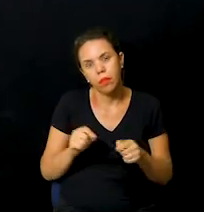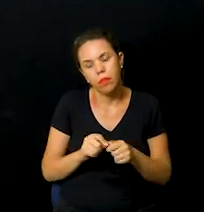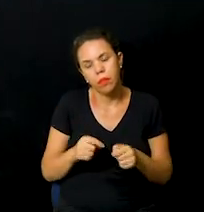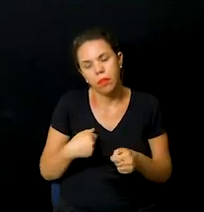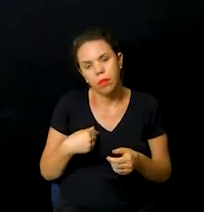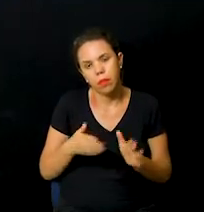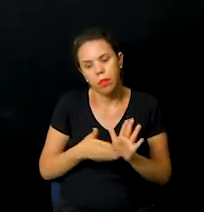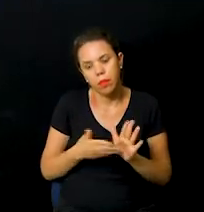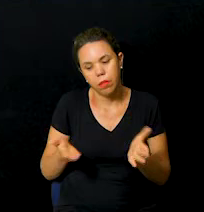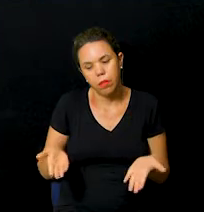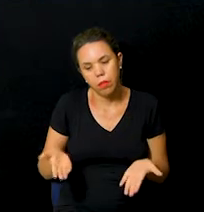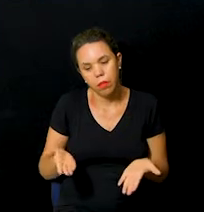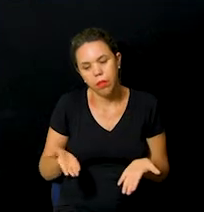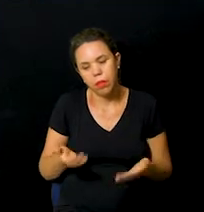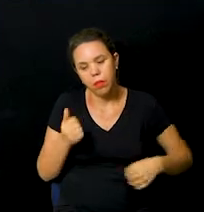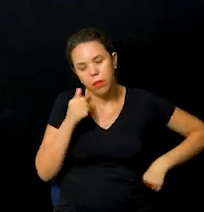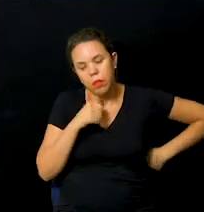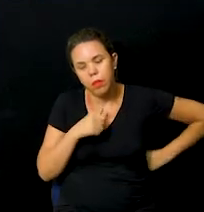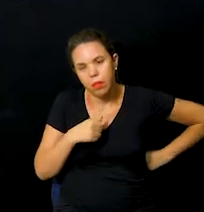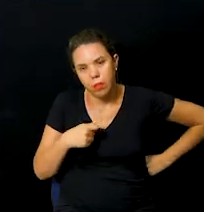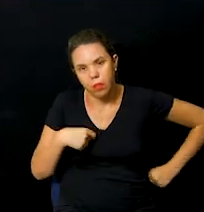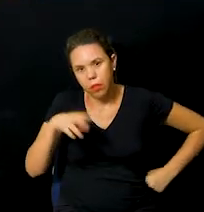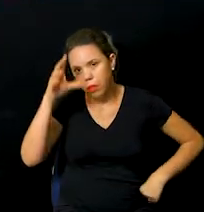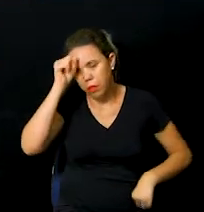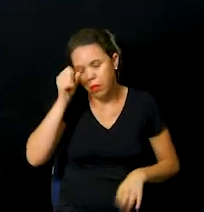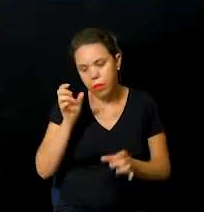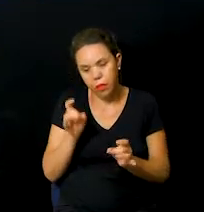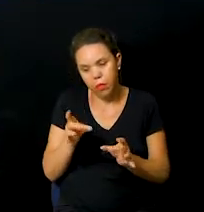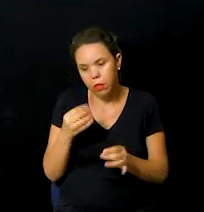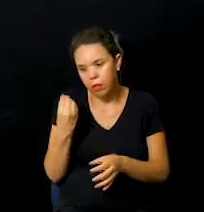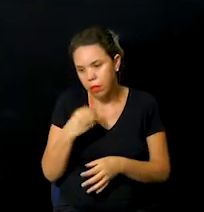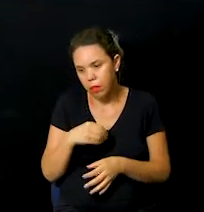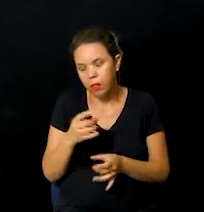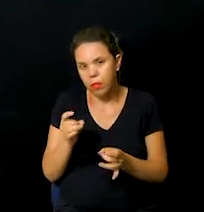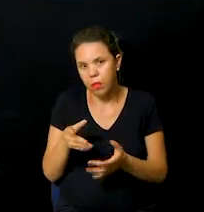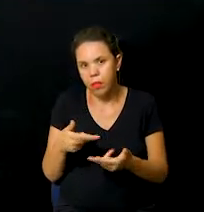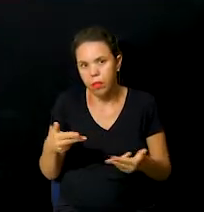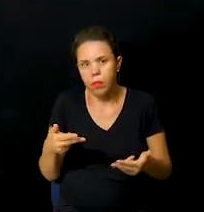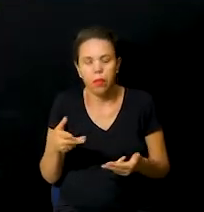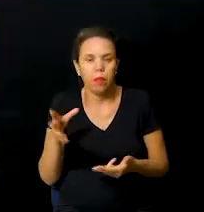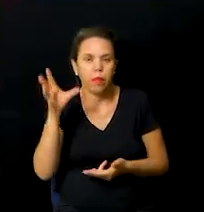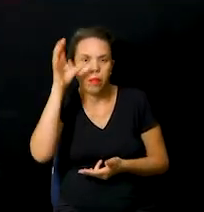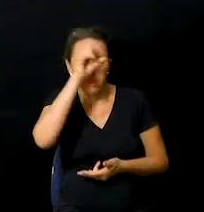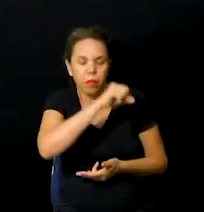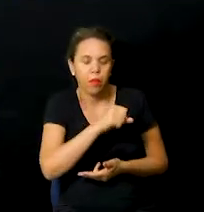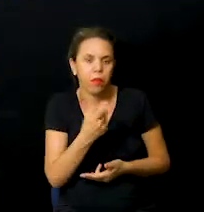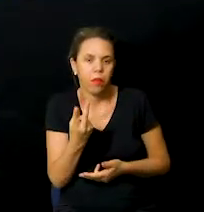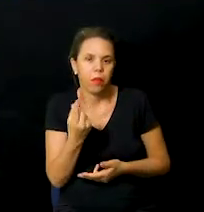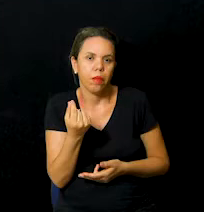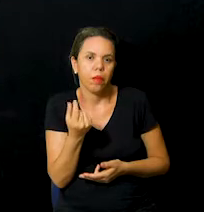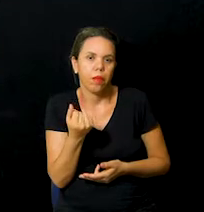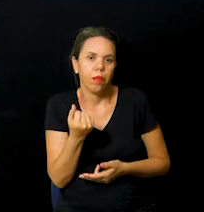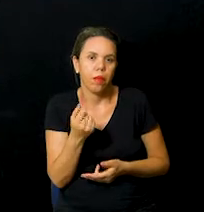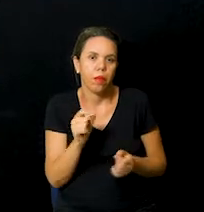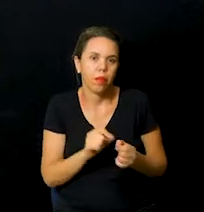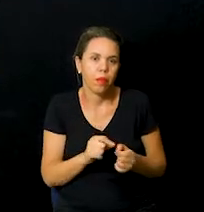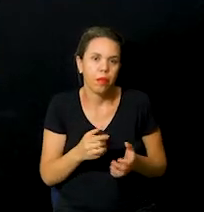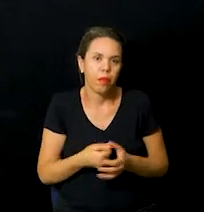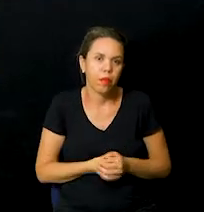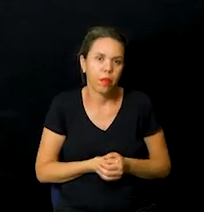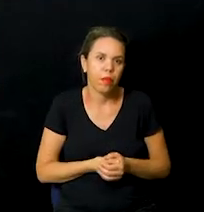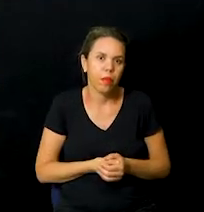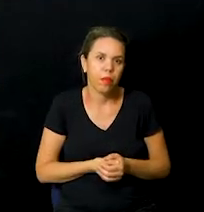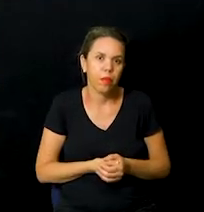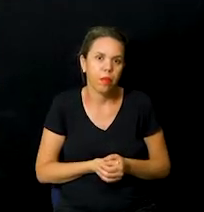condição, que é o que a gente se propõe aqui, ou seja, a mulher precisa aprender a vender, a mulher precisa aprender a colocar preço naquilo